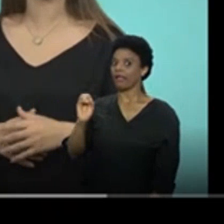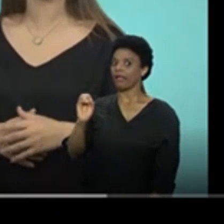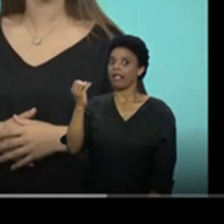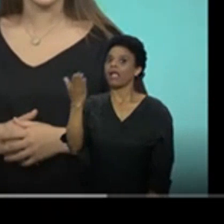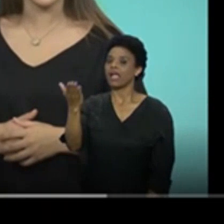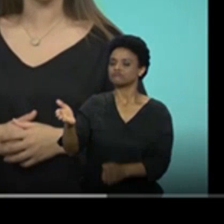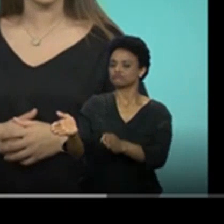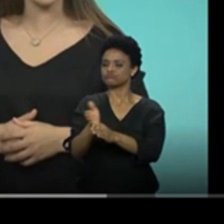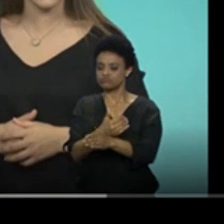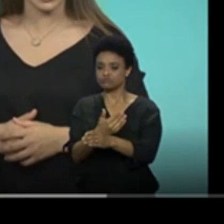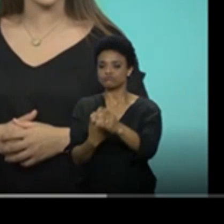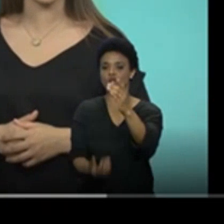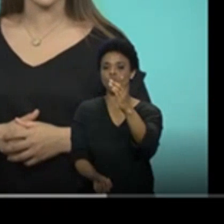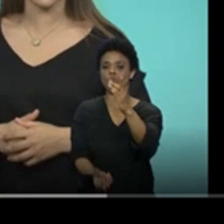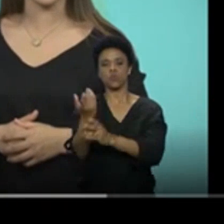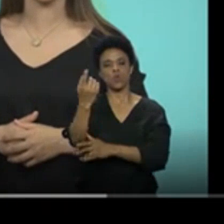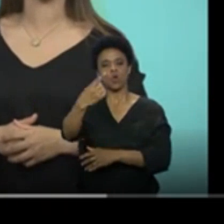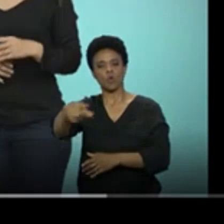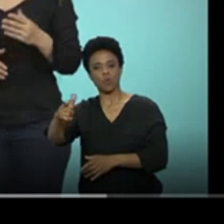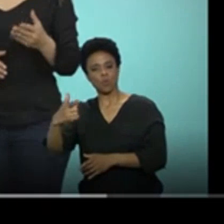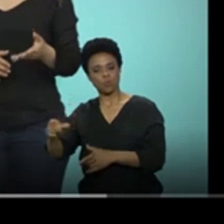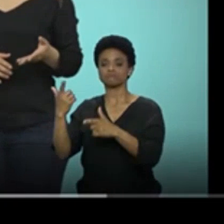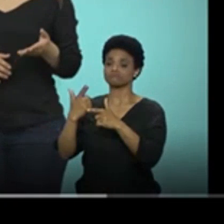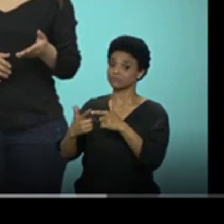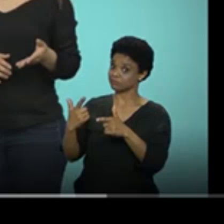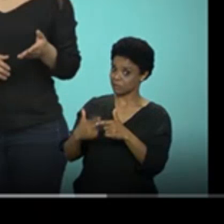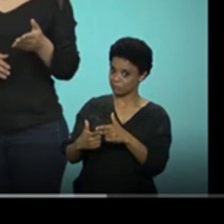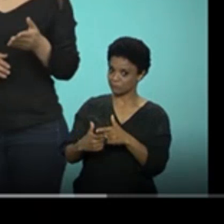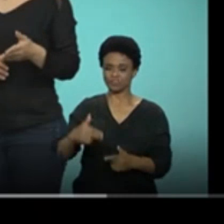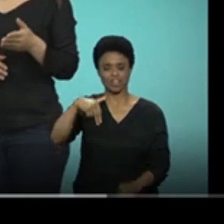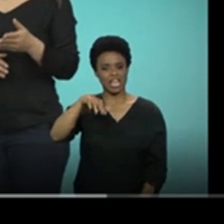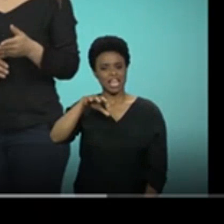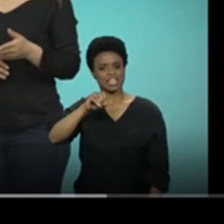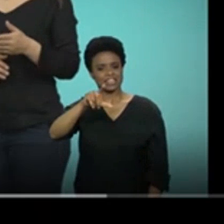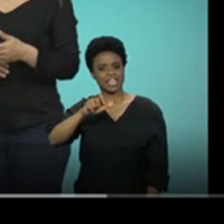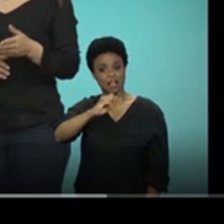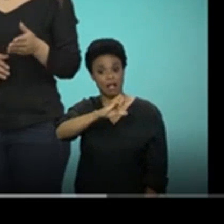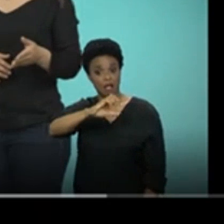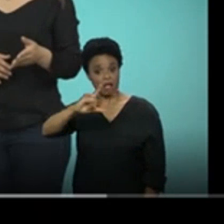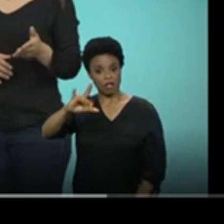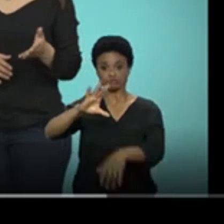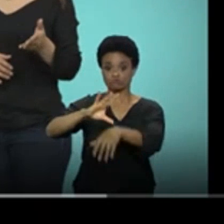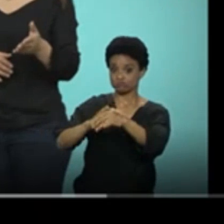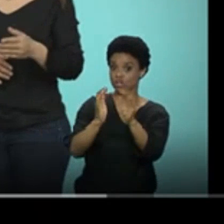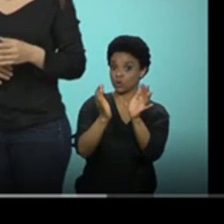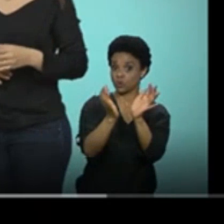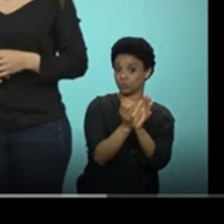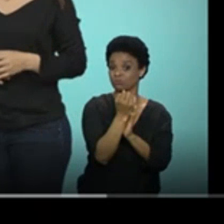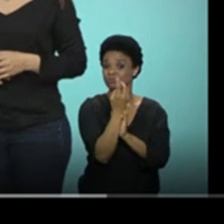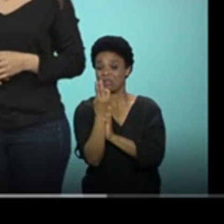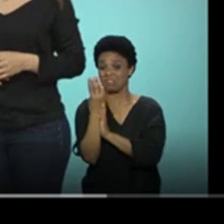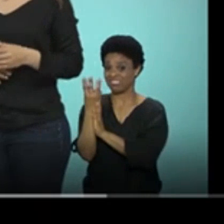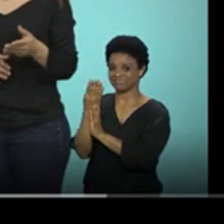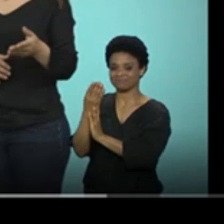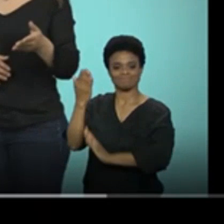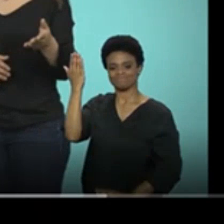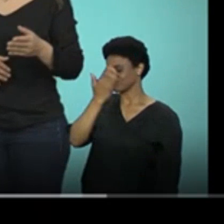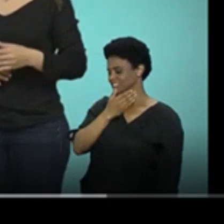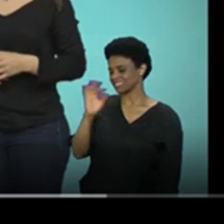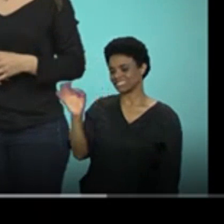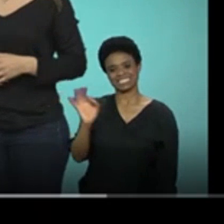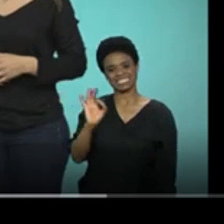causador previne o surgimento de novos casos da doença. Já o nexo causal das doenças dos grupos 2 e 3 é mais difícil de ser